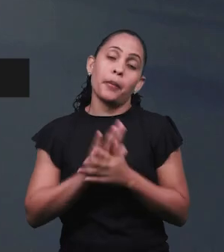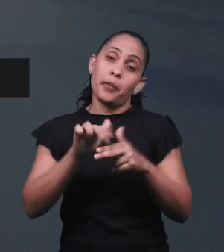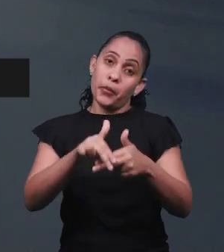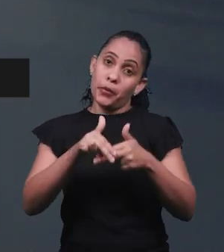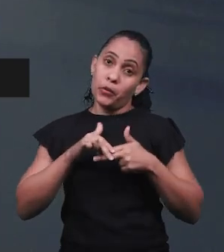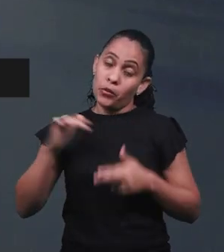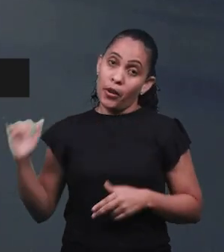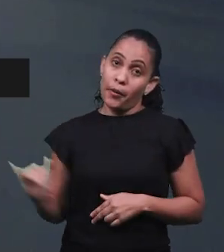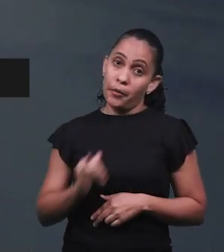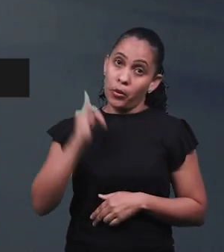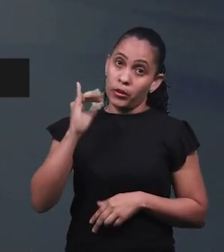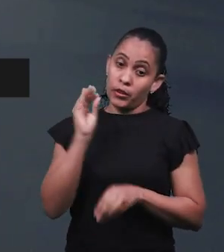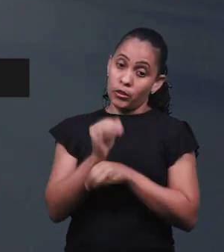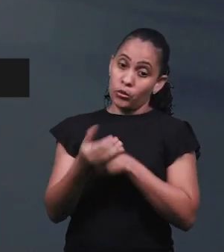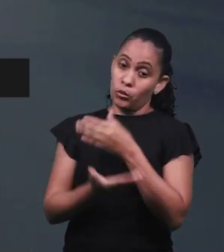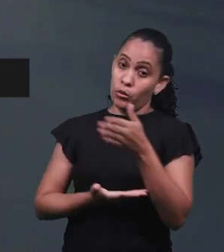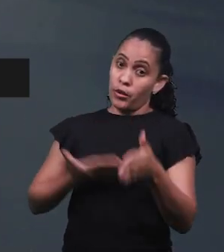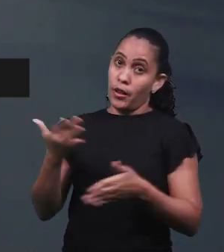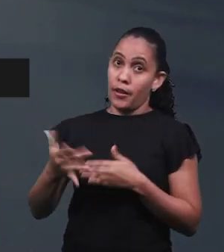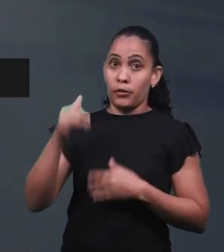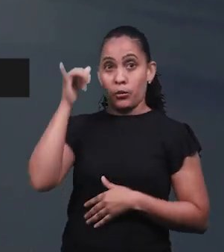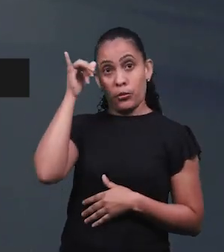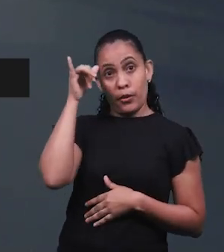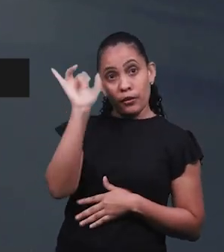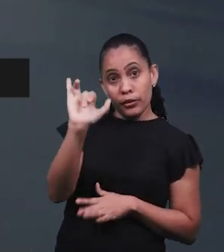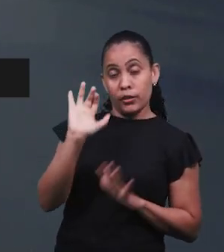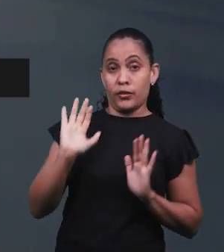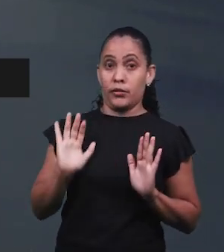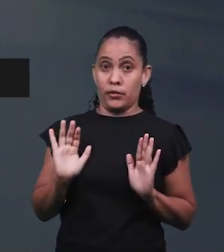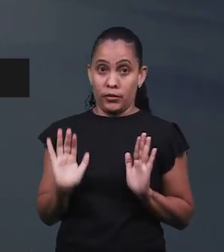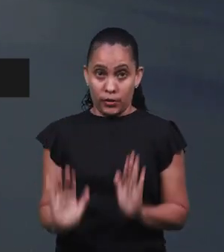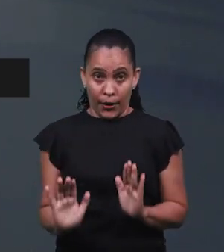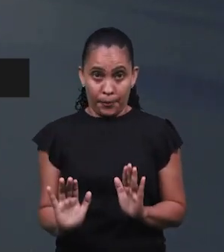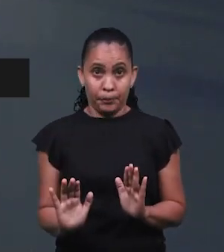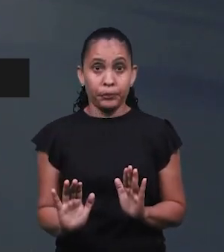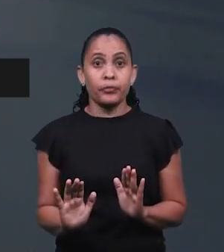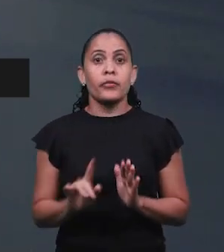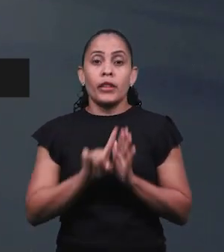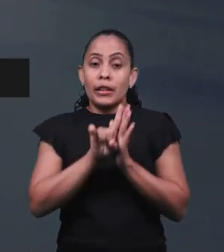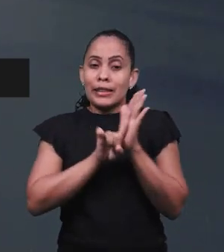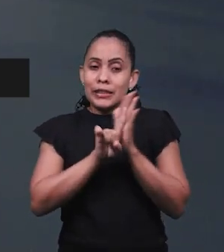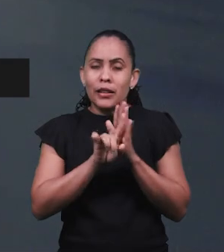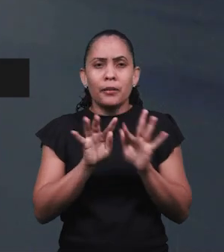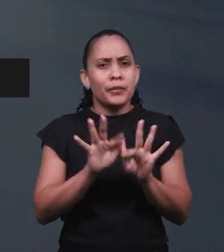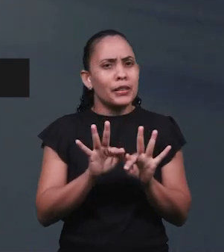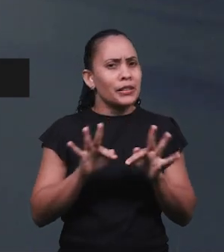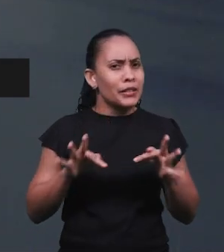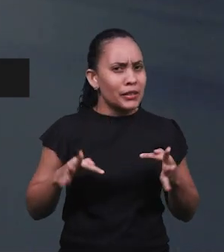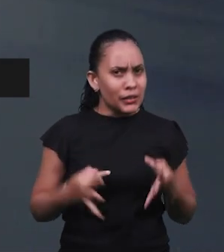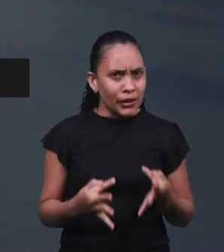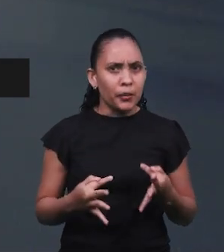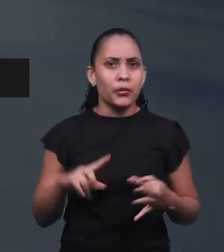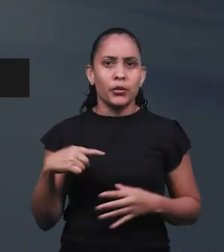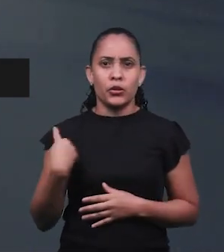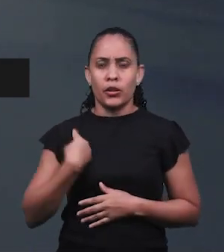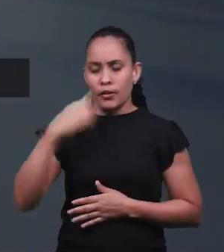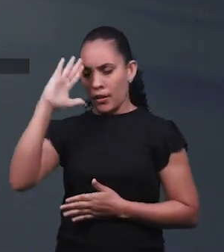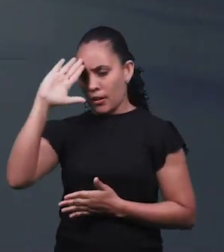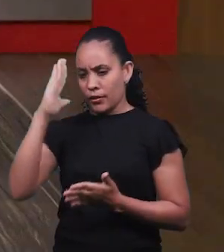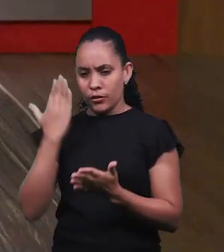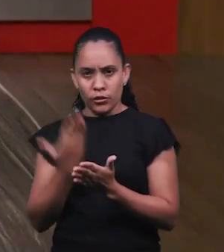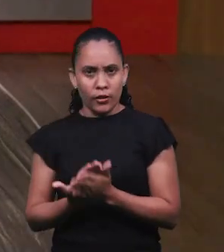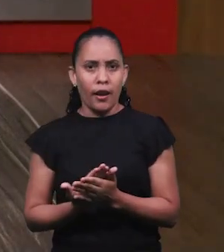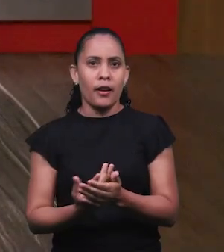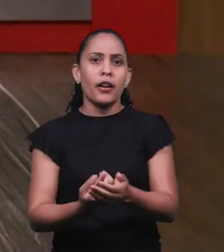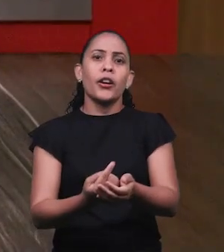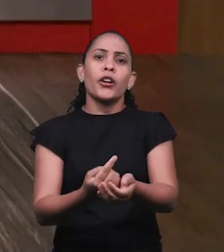da prevenção, através dos aliados que são exames simples, eu acredito que nós vamos falar de